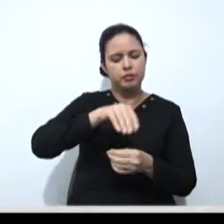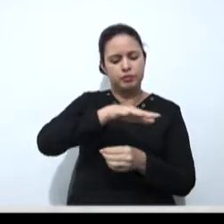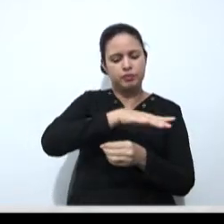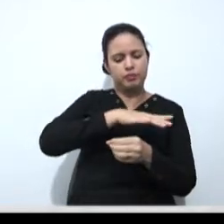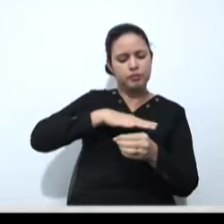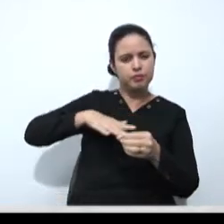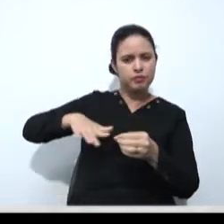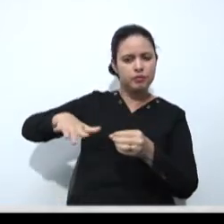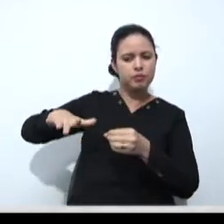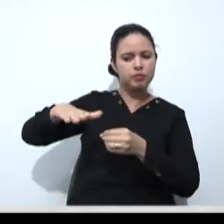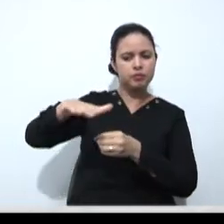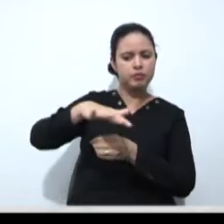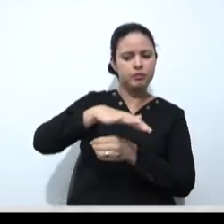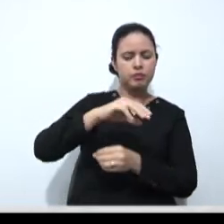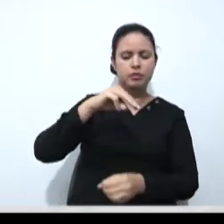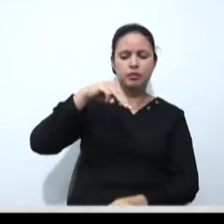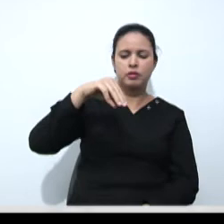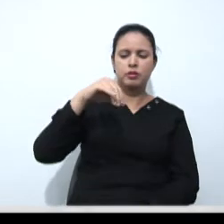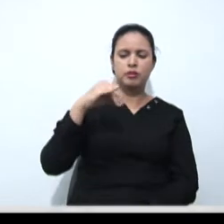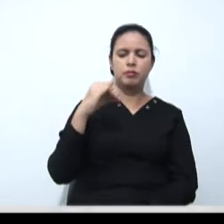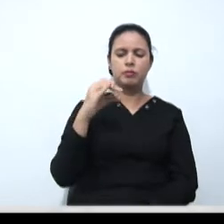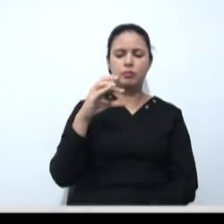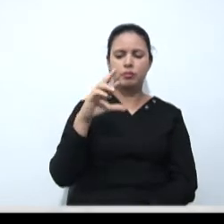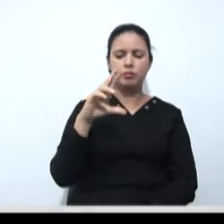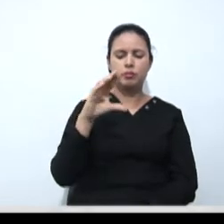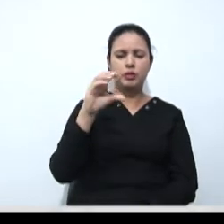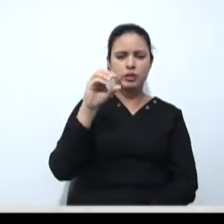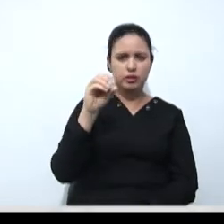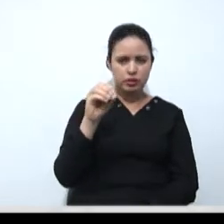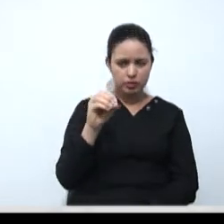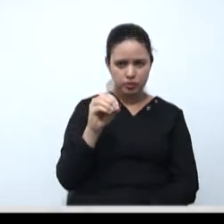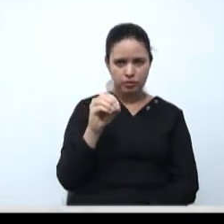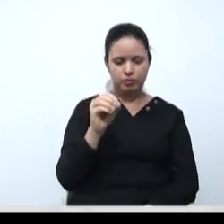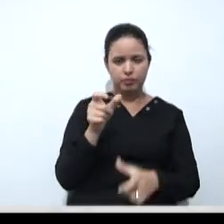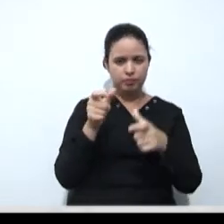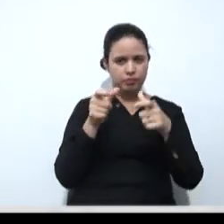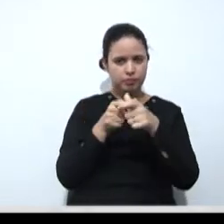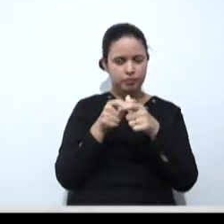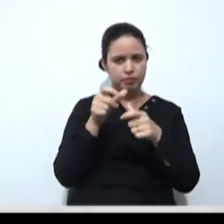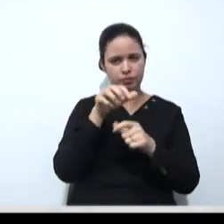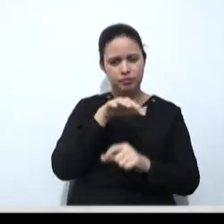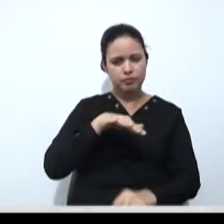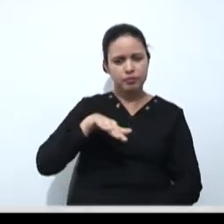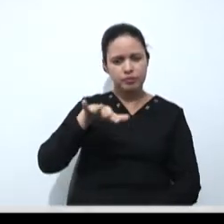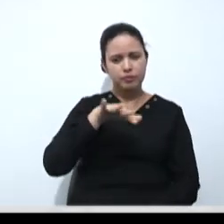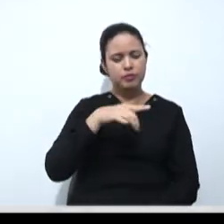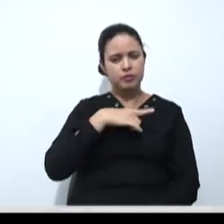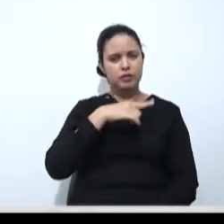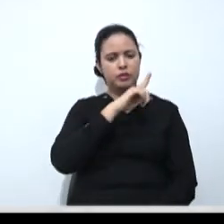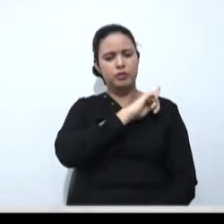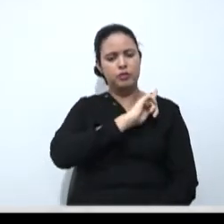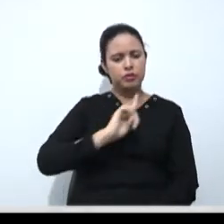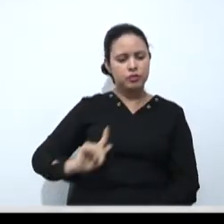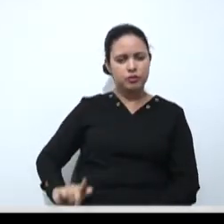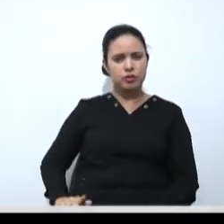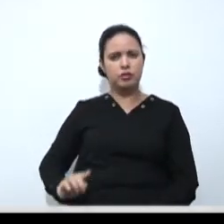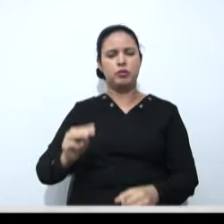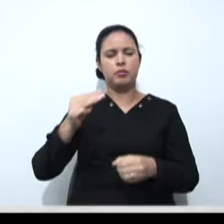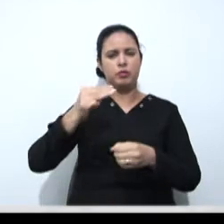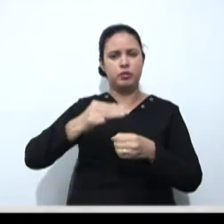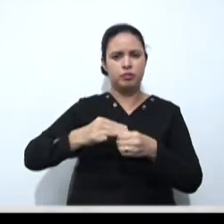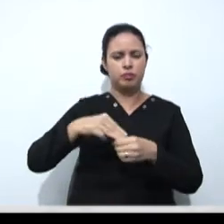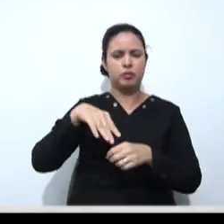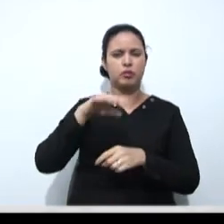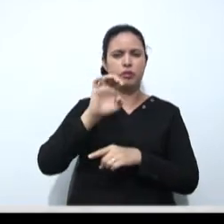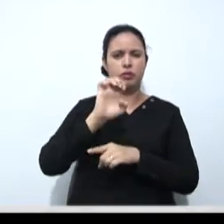atores sociais que vão interagir diretamente com a minha cooperativa. Eu vou ter o governo municipal, o governo estadual,